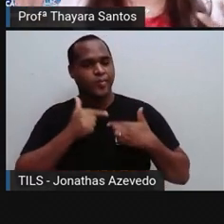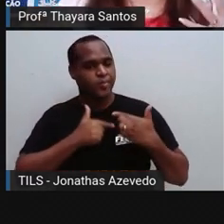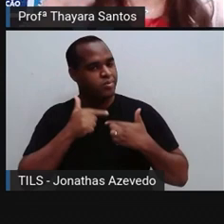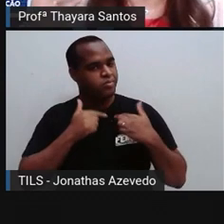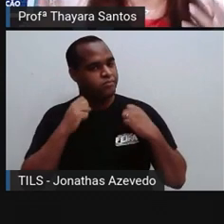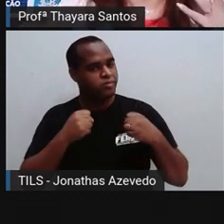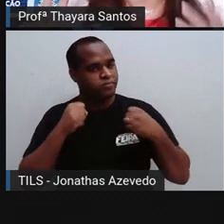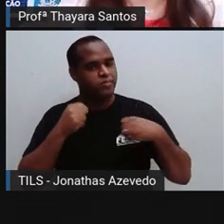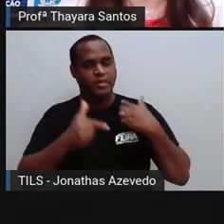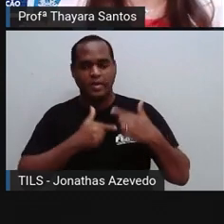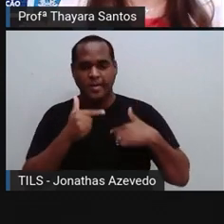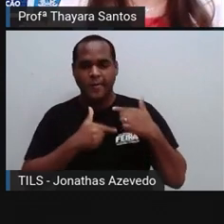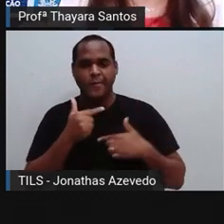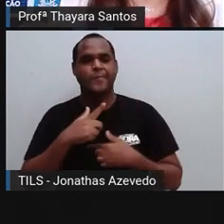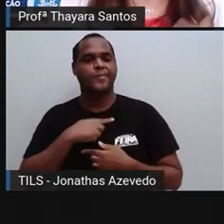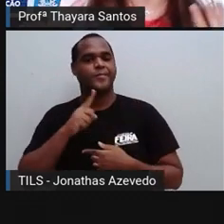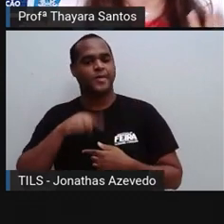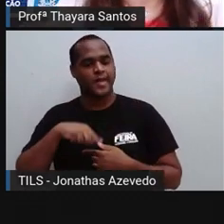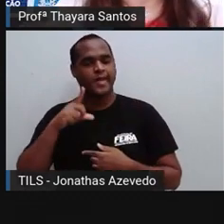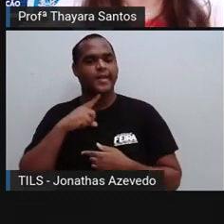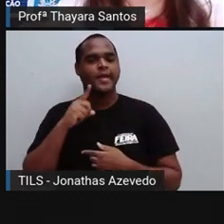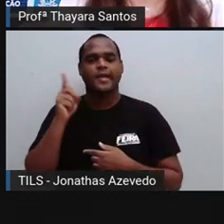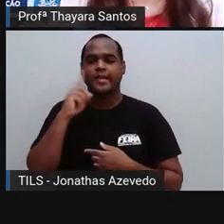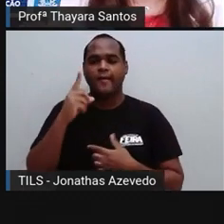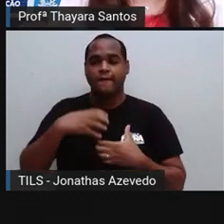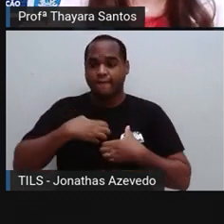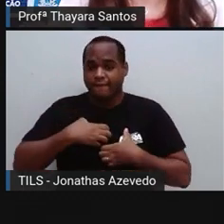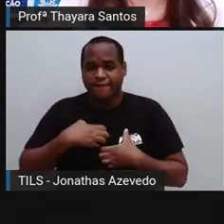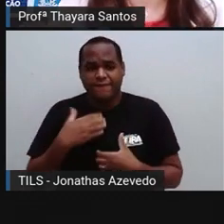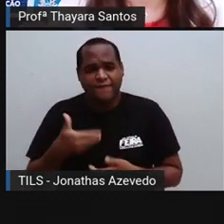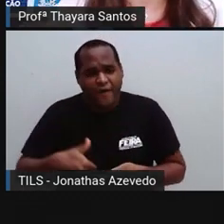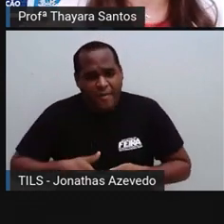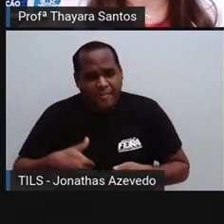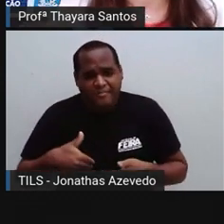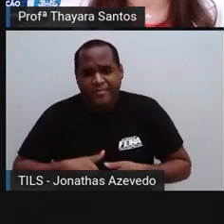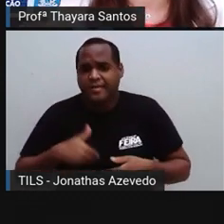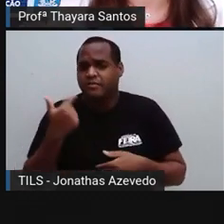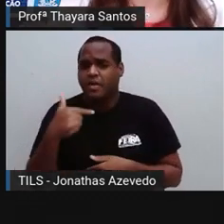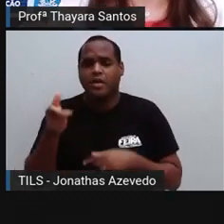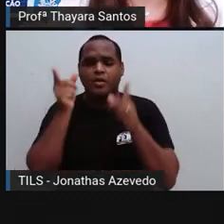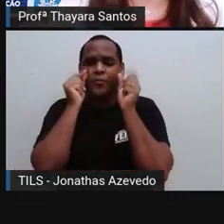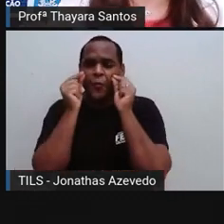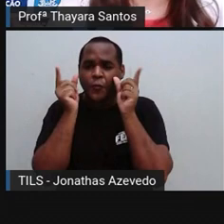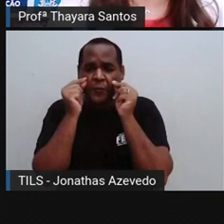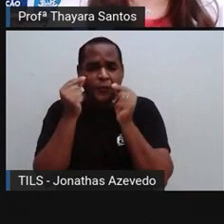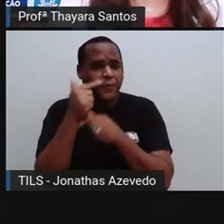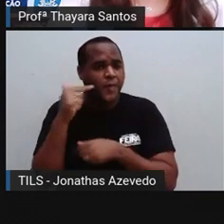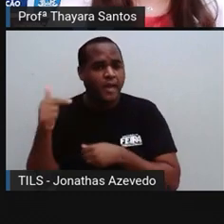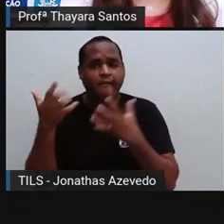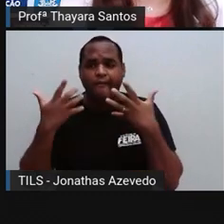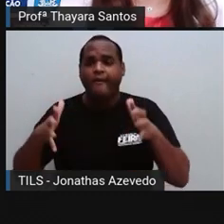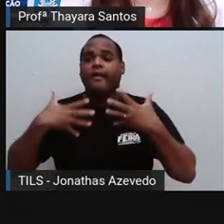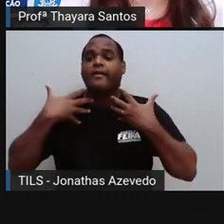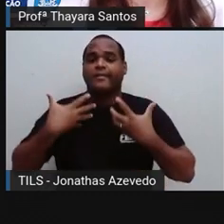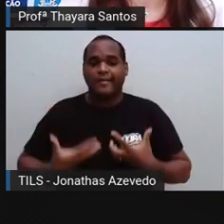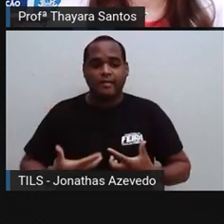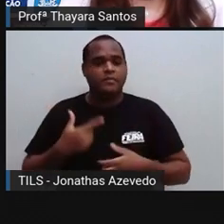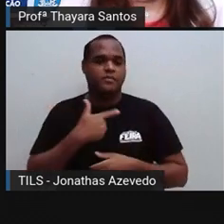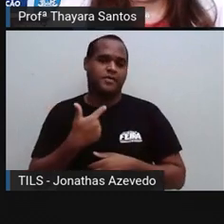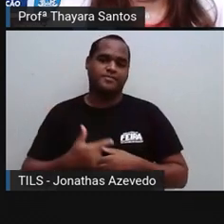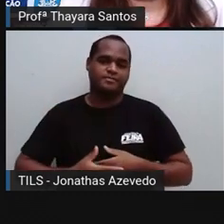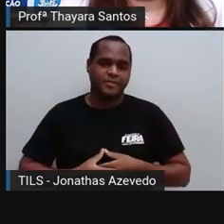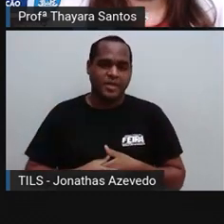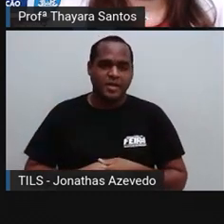tempo inteiro, né? Tá ligado ali o tempo inteiro, então sente mais fome, não sente sono e não sente cansaço naquele momento.